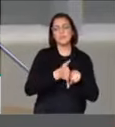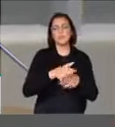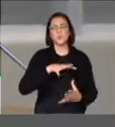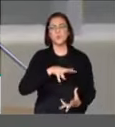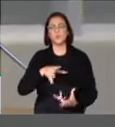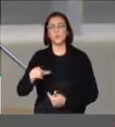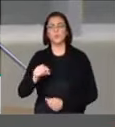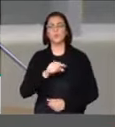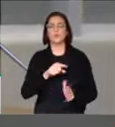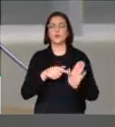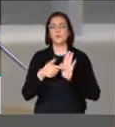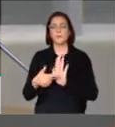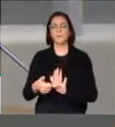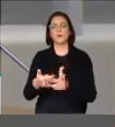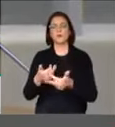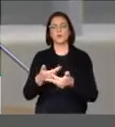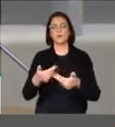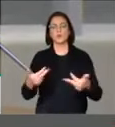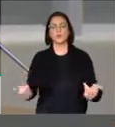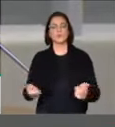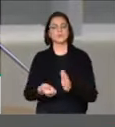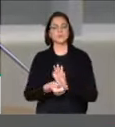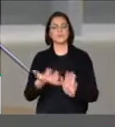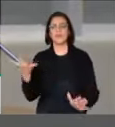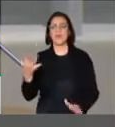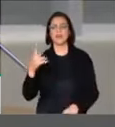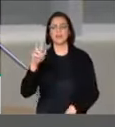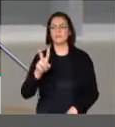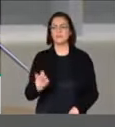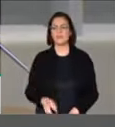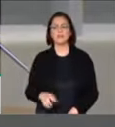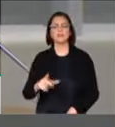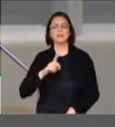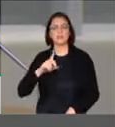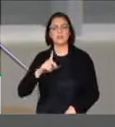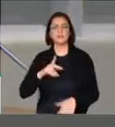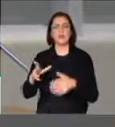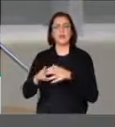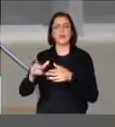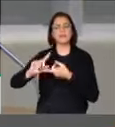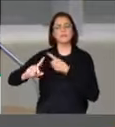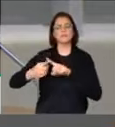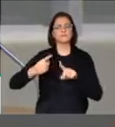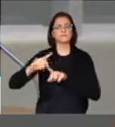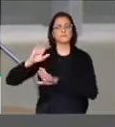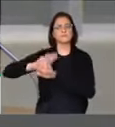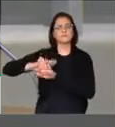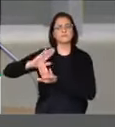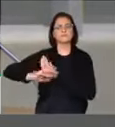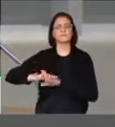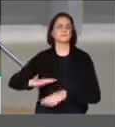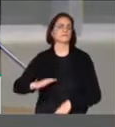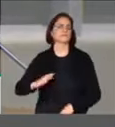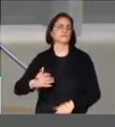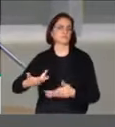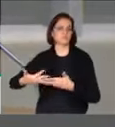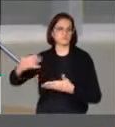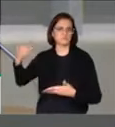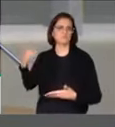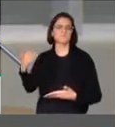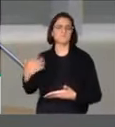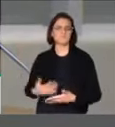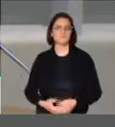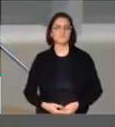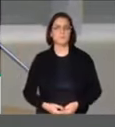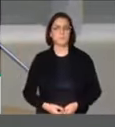tona uma série de matérias mostrando um conluio nesse processo que a gente viu